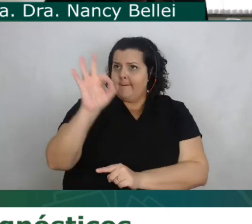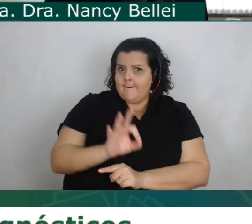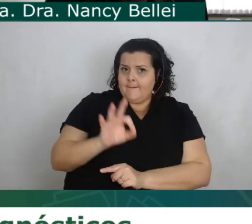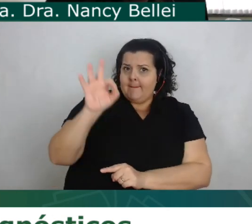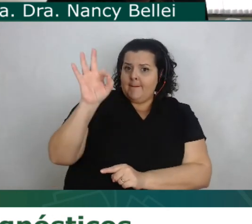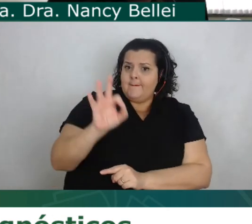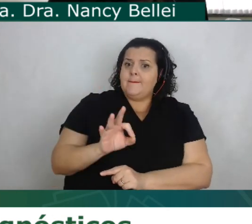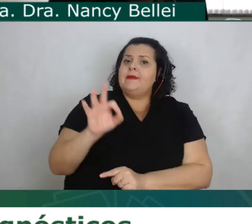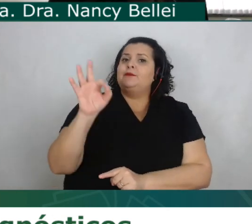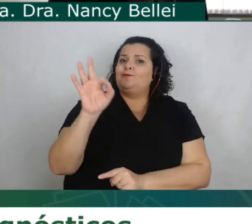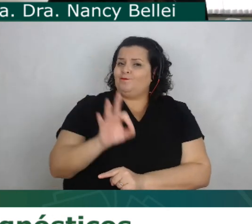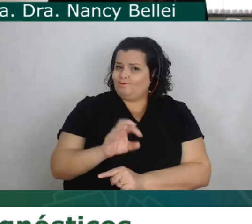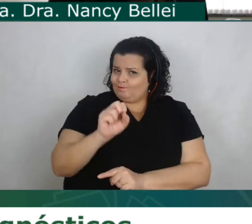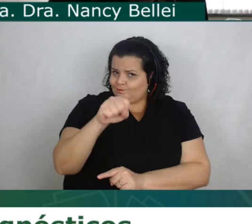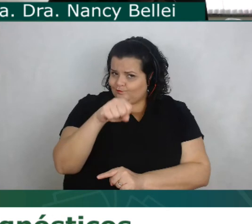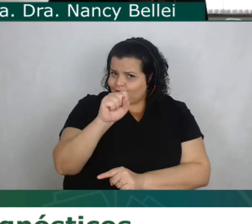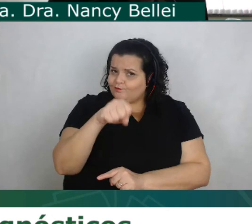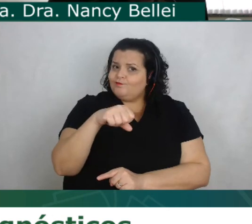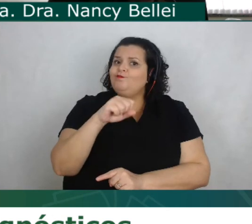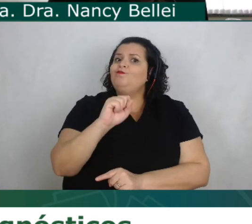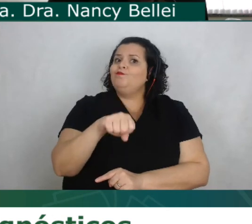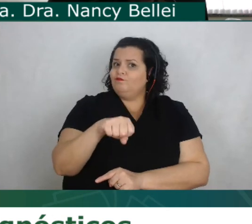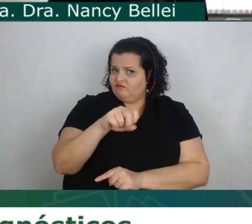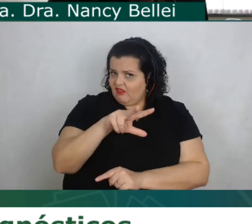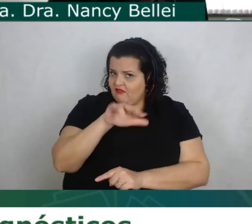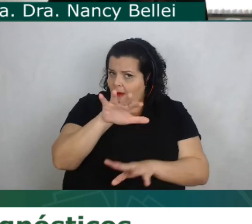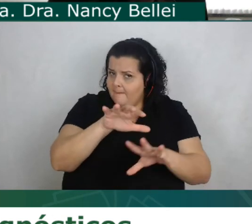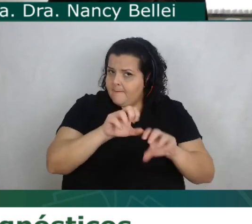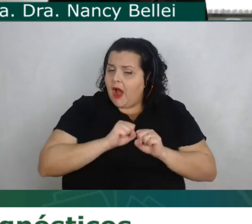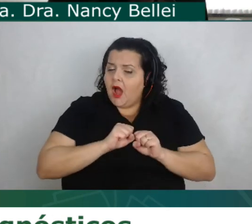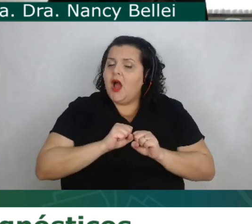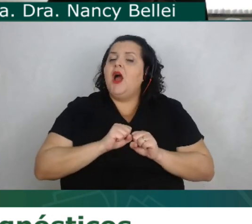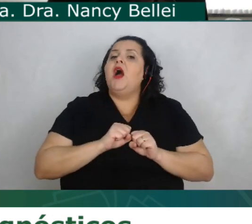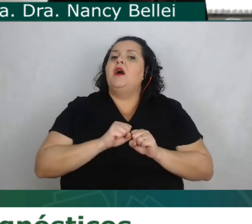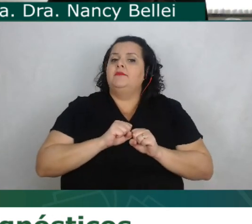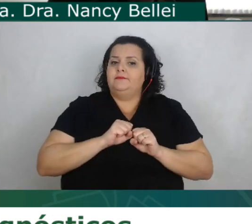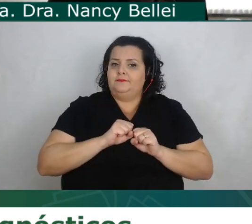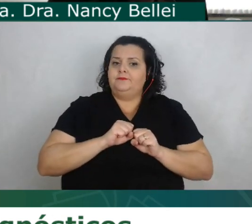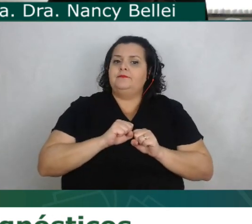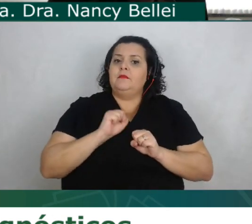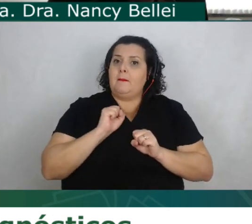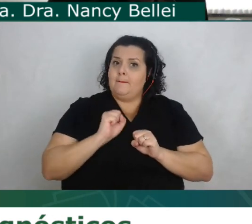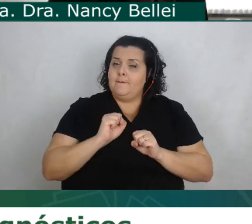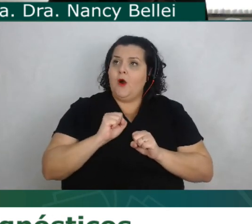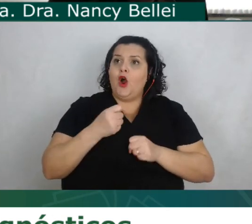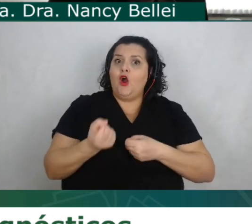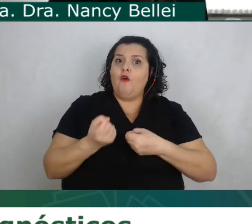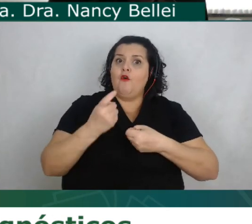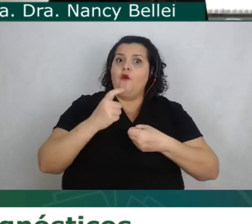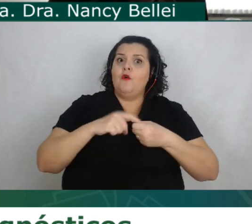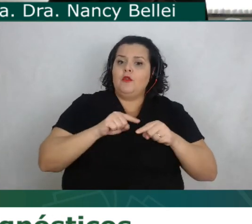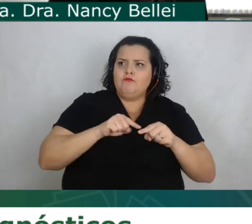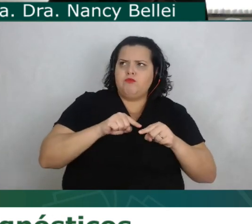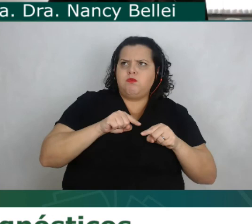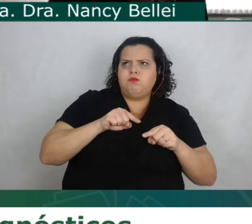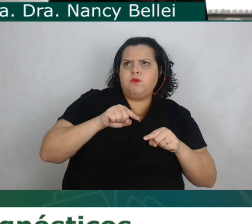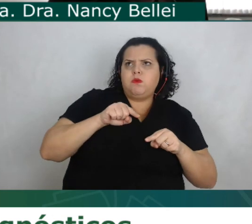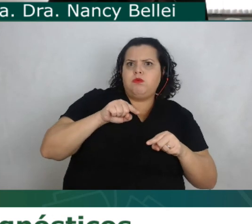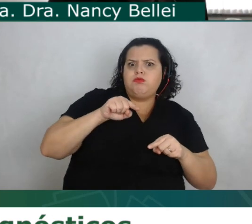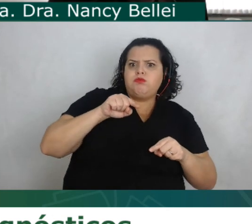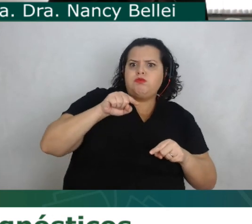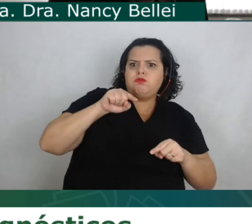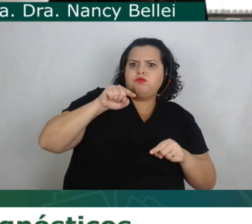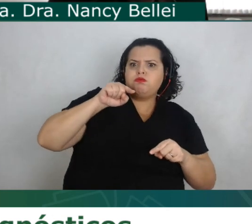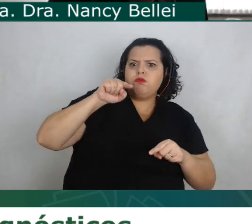ainda suscetível, né, e que pode voltar a se infectar em novas ondas, onde aparentemente nós já estamos tendo um